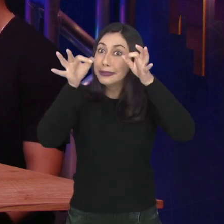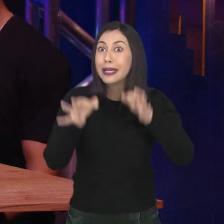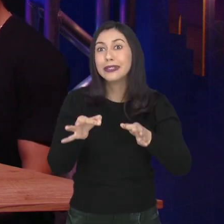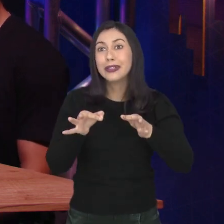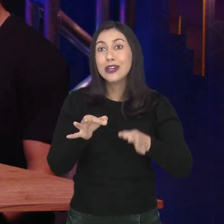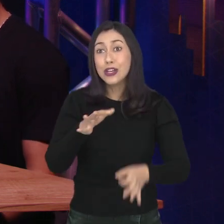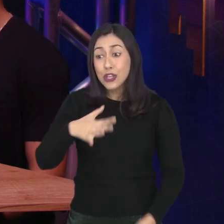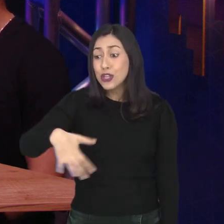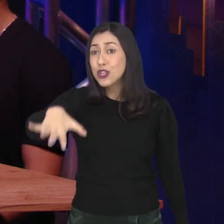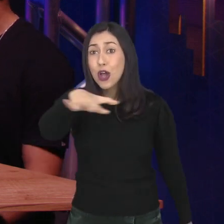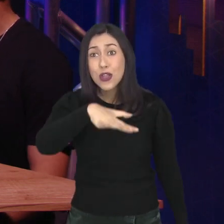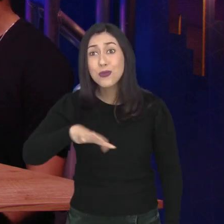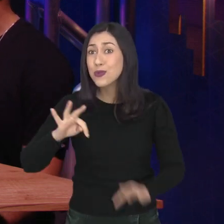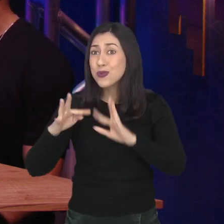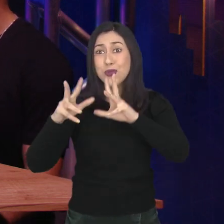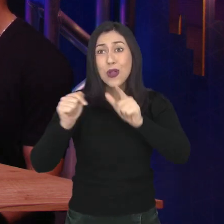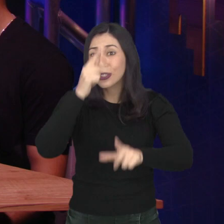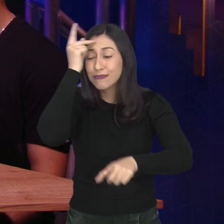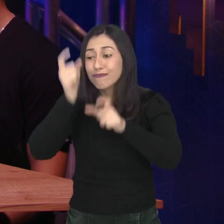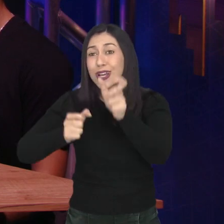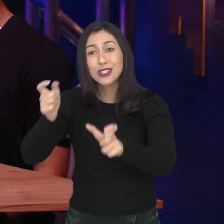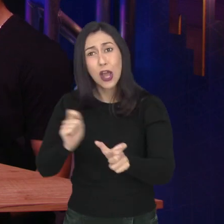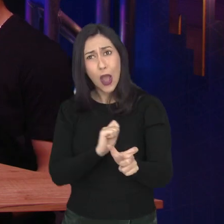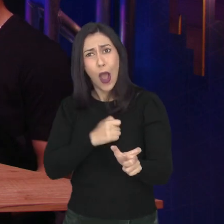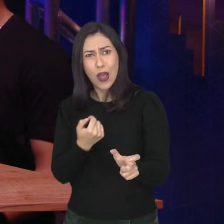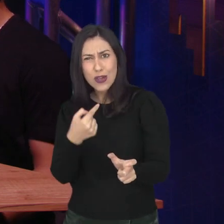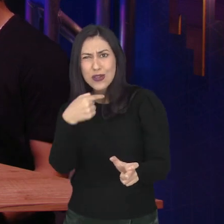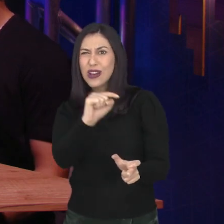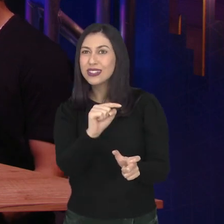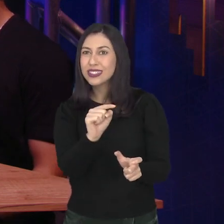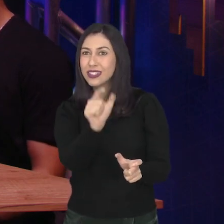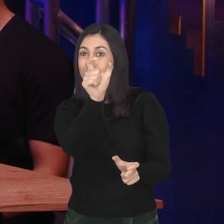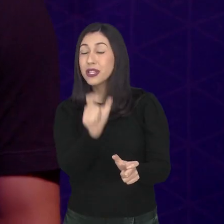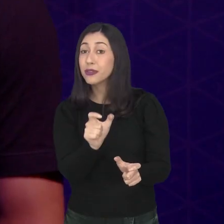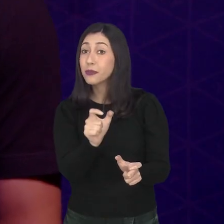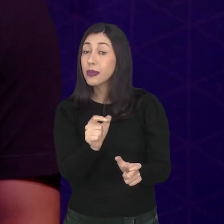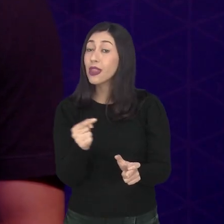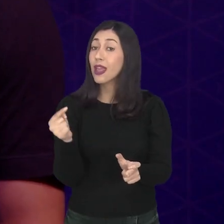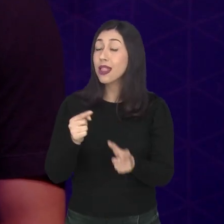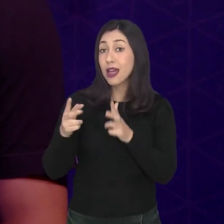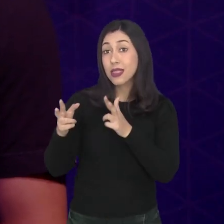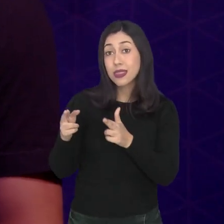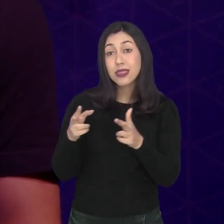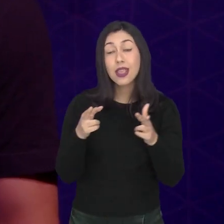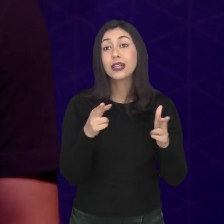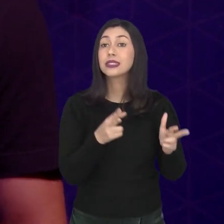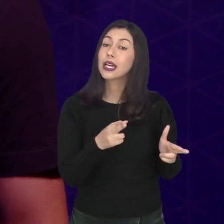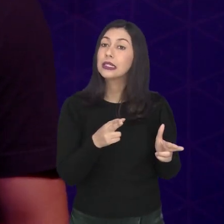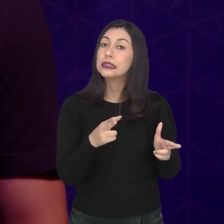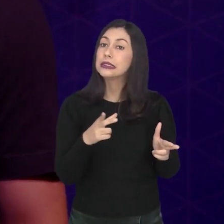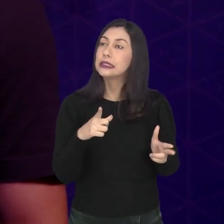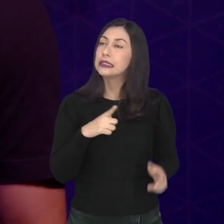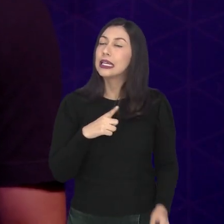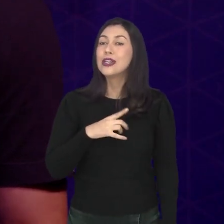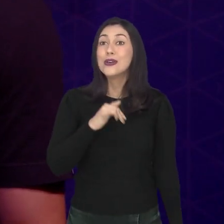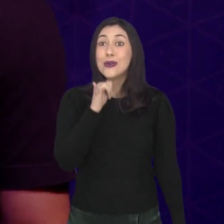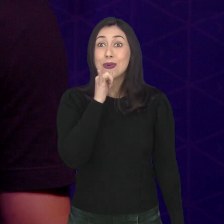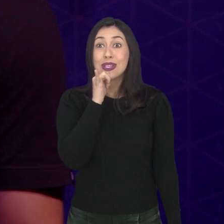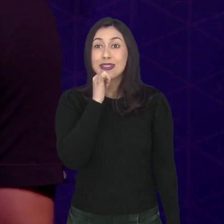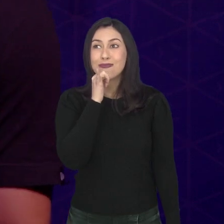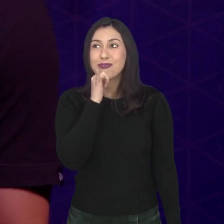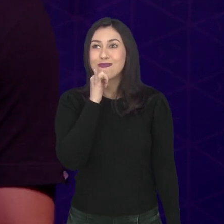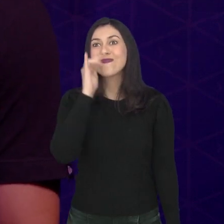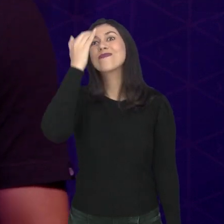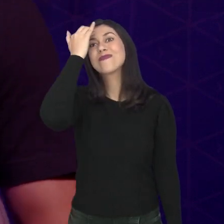exatamente isso. Todo Mundo Odeia o Chris. E em Todo Mundo Odeia o Chris, a gente tem um exemplo